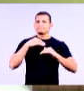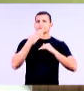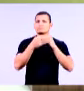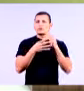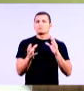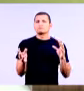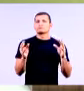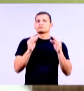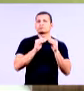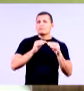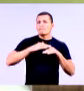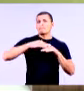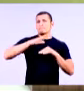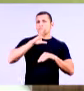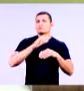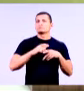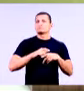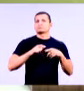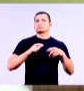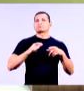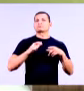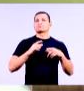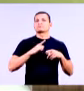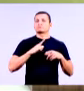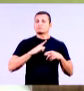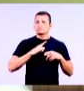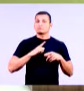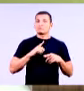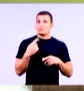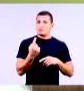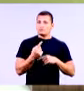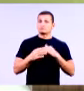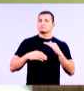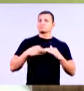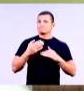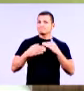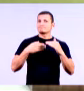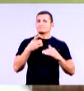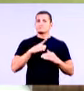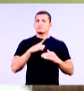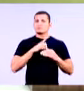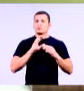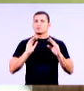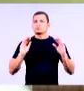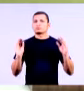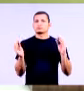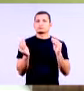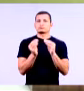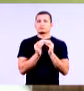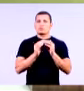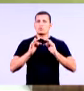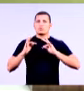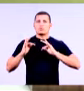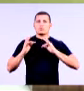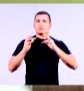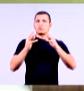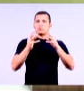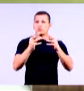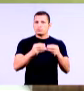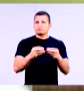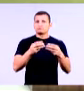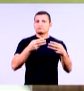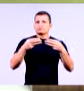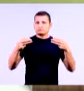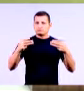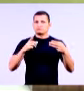em torno dele, então nisso nós temos que, gradativamente, nós temos a junção de todos esses serviços, esse